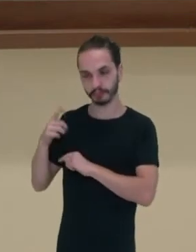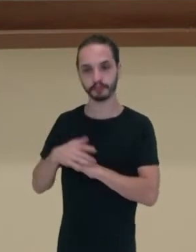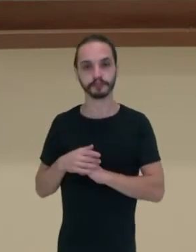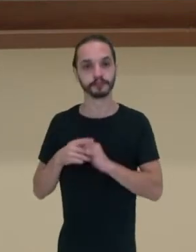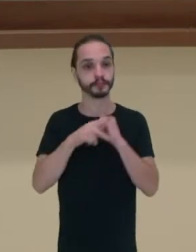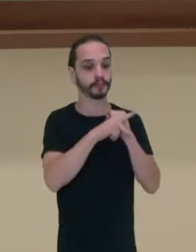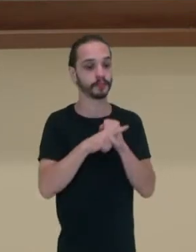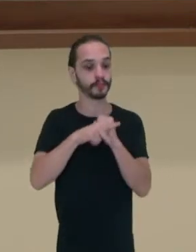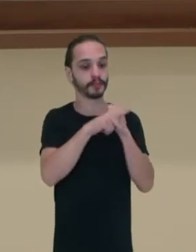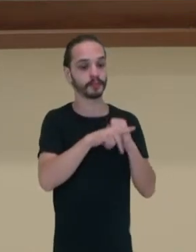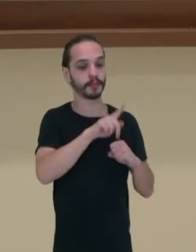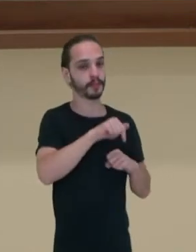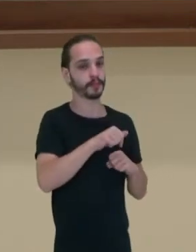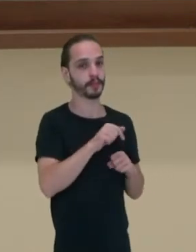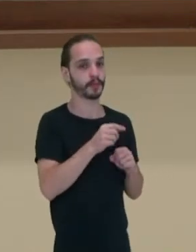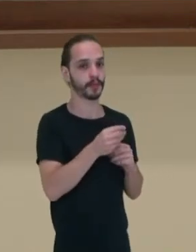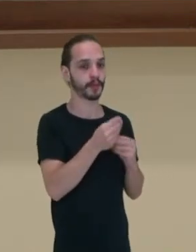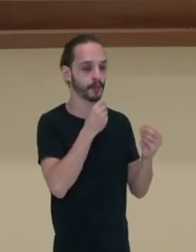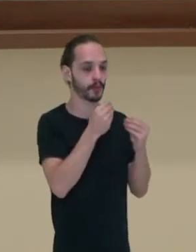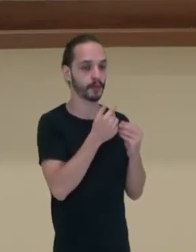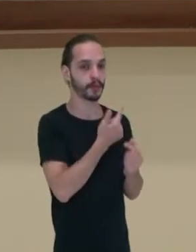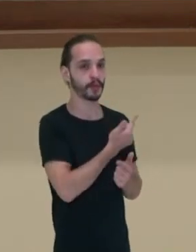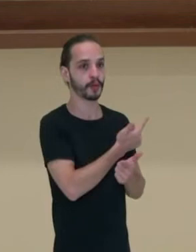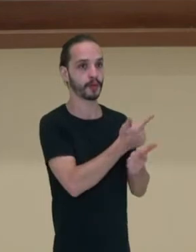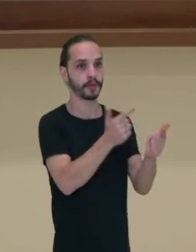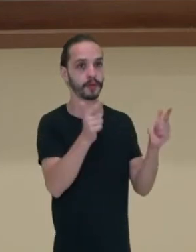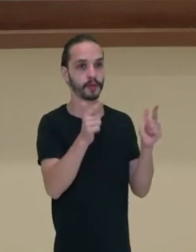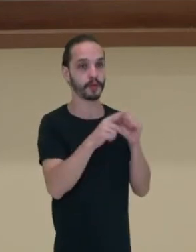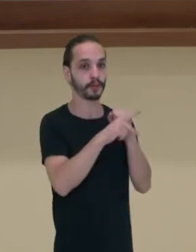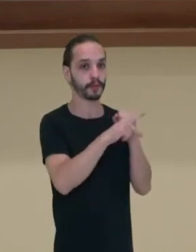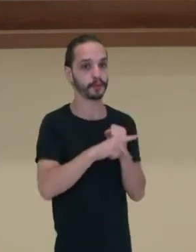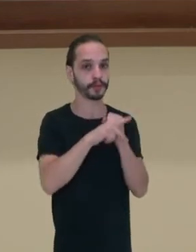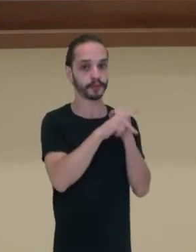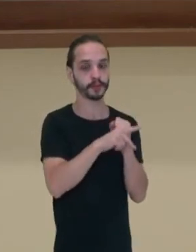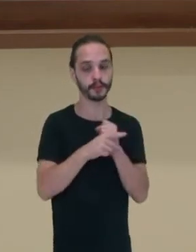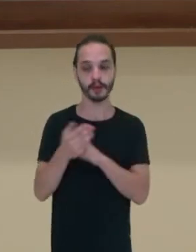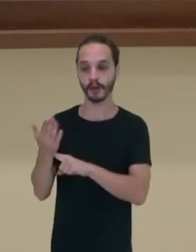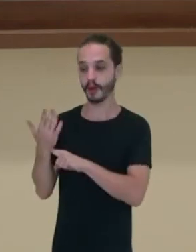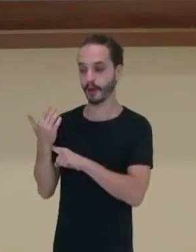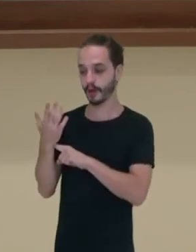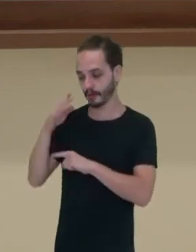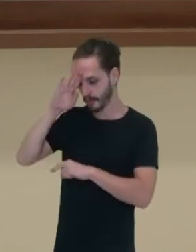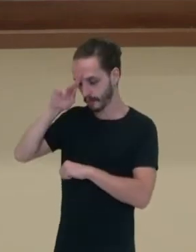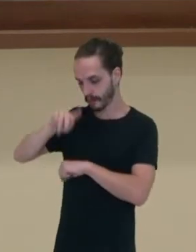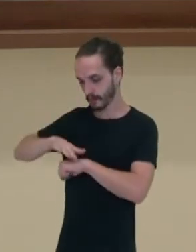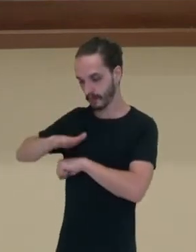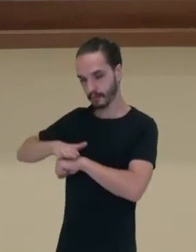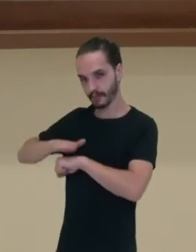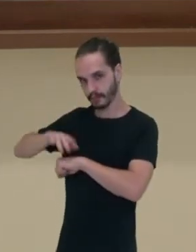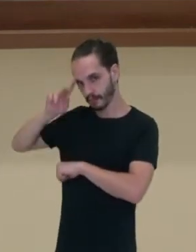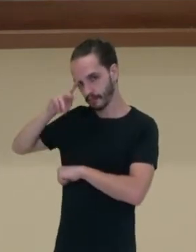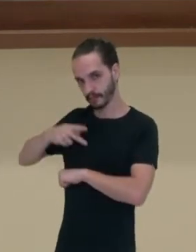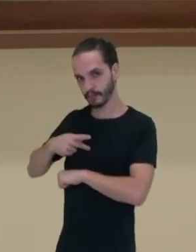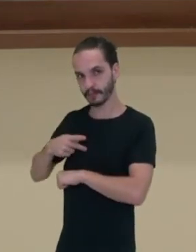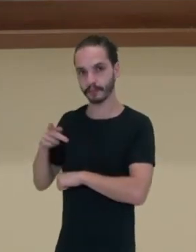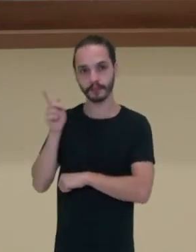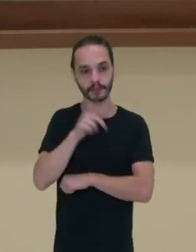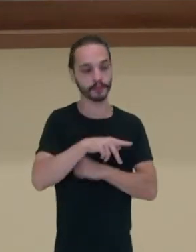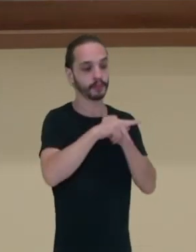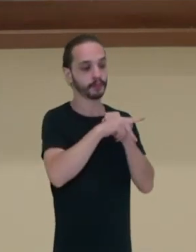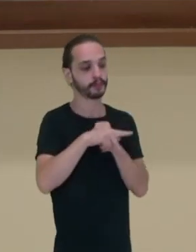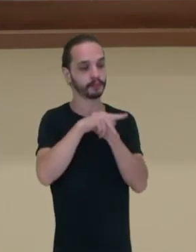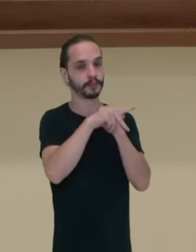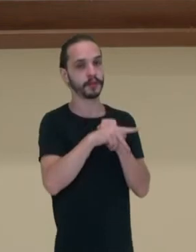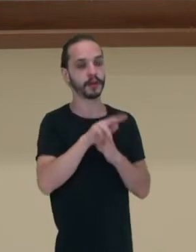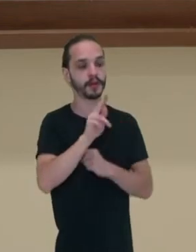organismos heterotróficos, os protozoários, ok? As algas são autotróficas, os protozoários são